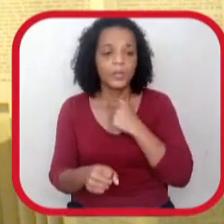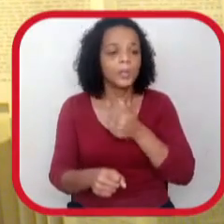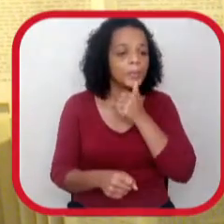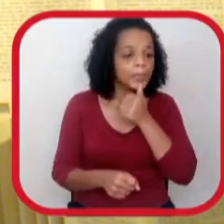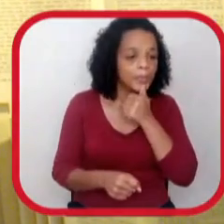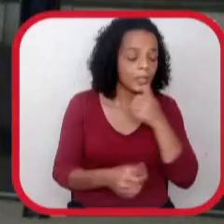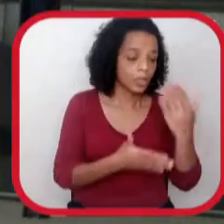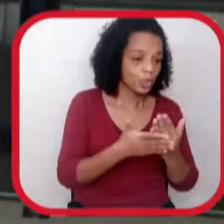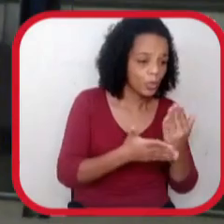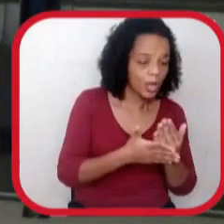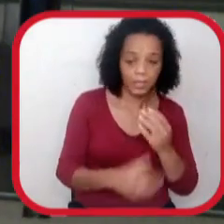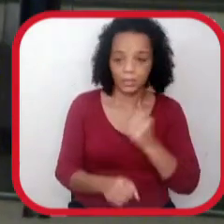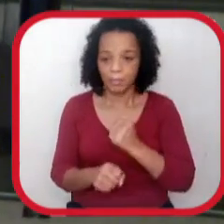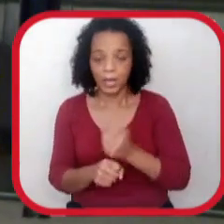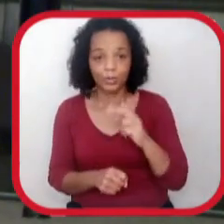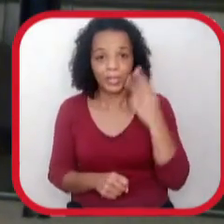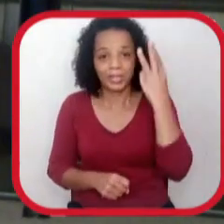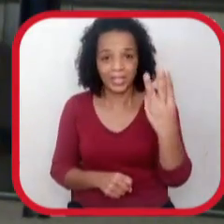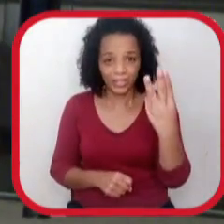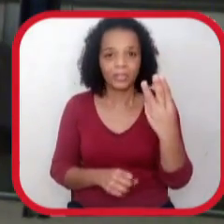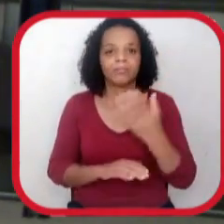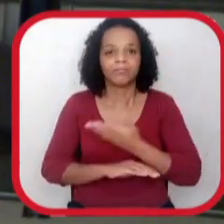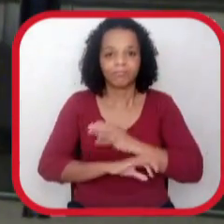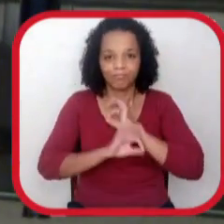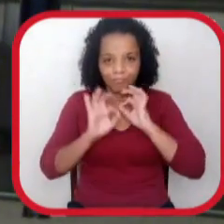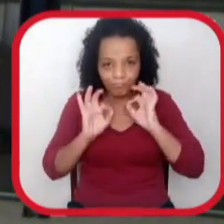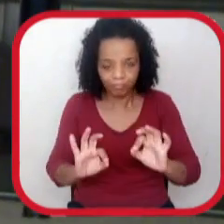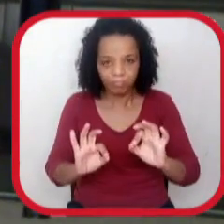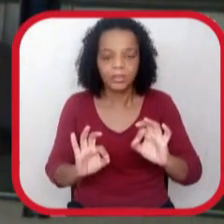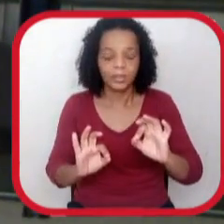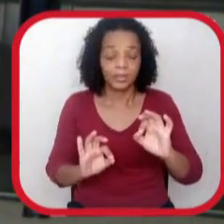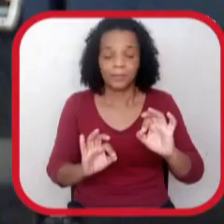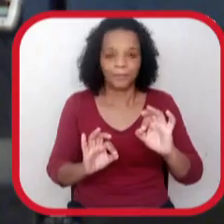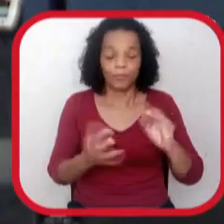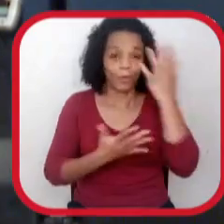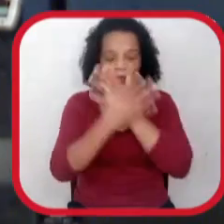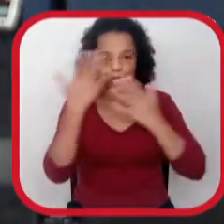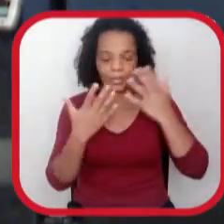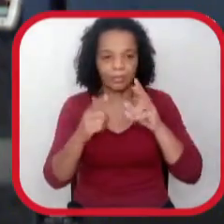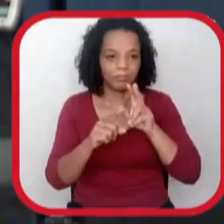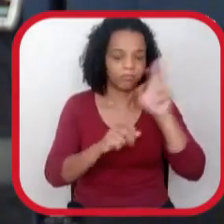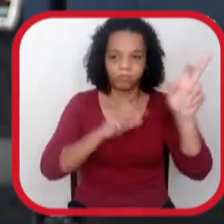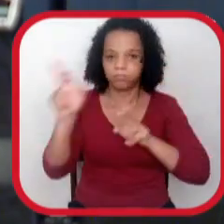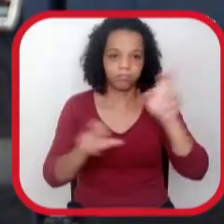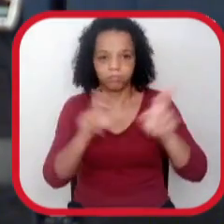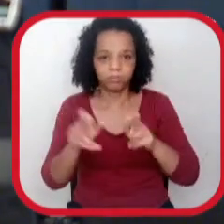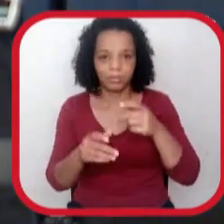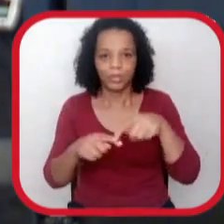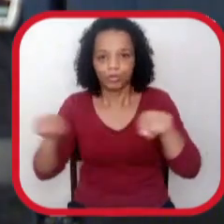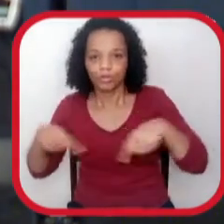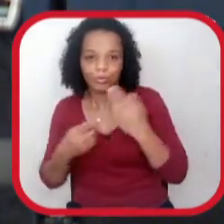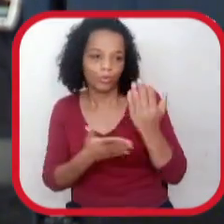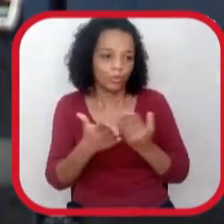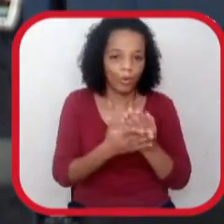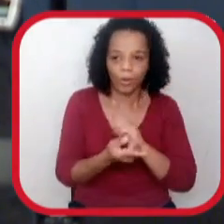decidi que ia voltar a estudar, e foi assim uma loucura fazer aqueles 3 anos, em 3 anos efetivamente, mas foi assim uma loucura, não é? Corria daqui para